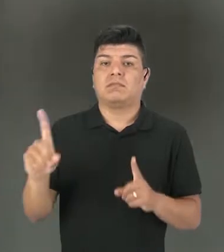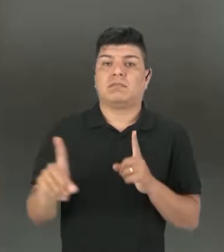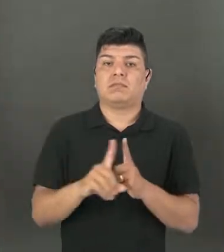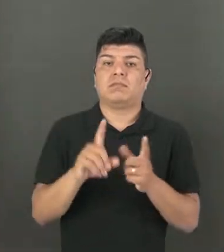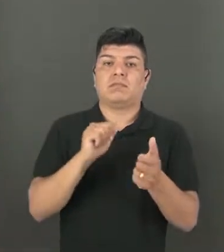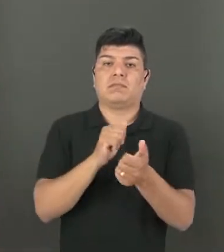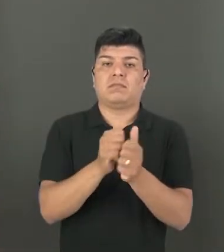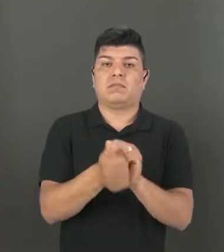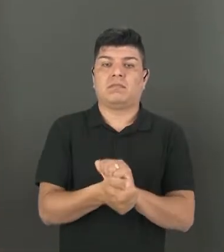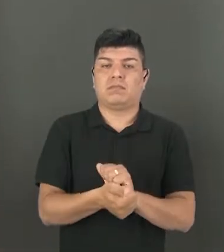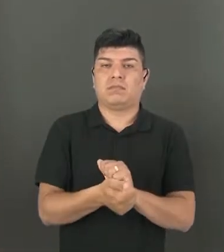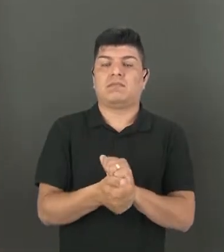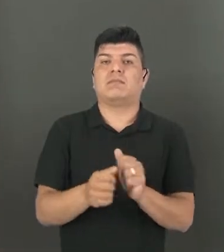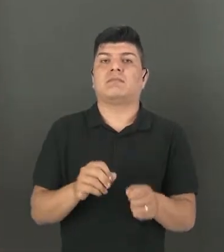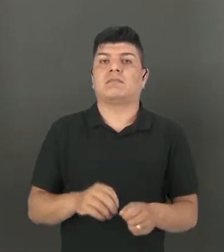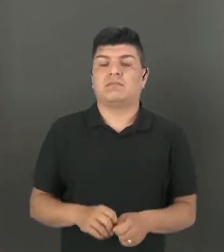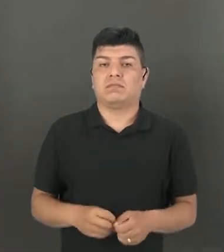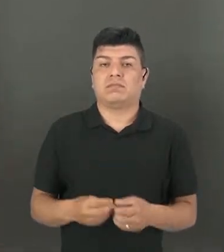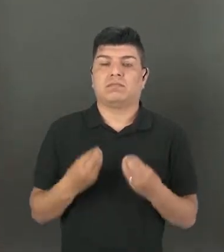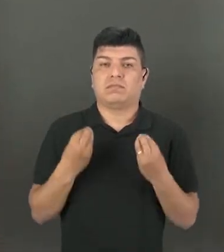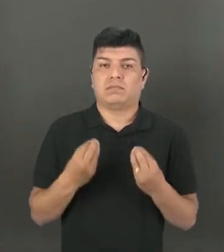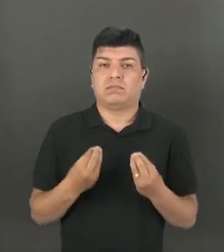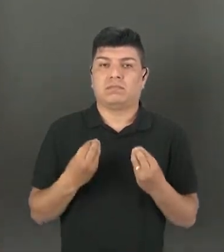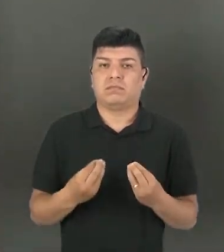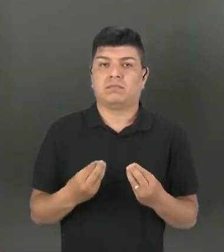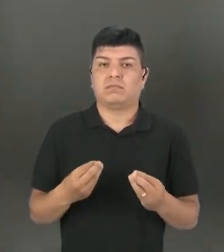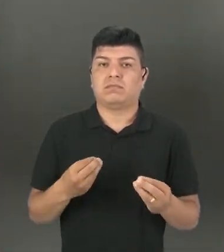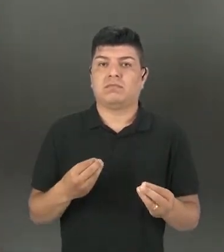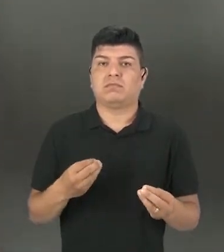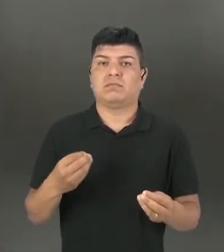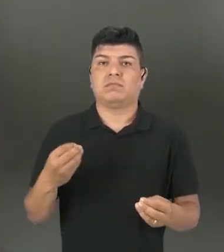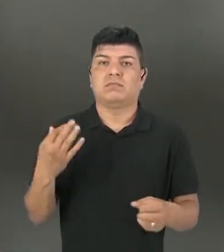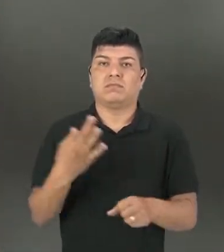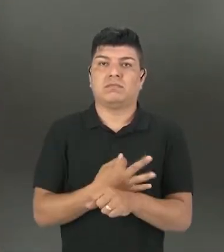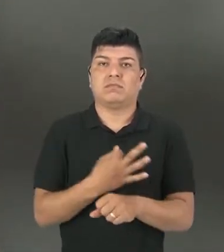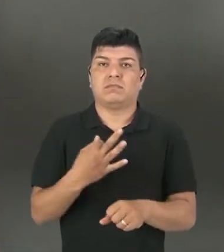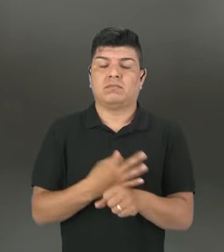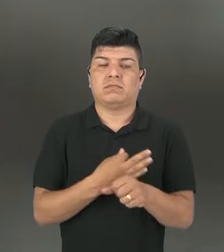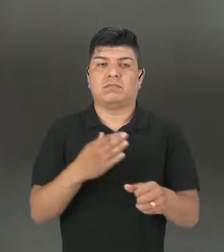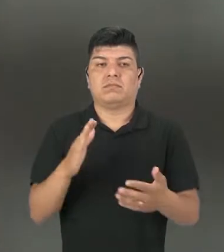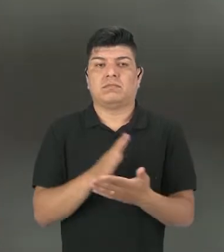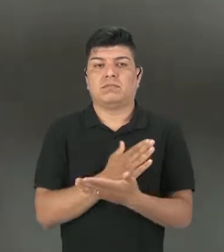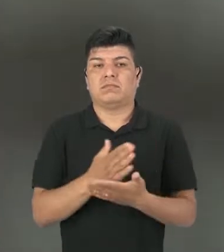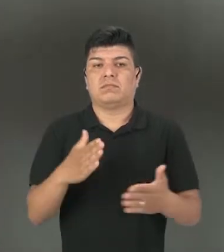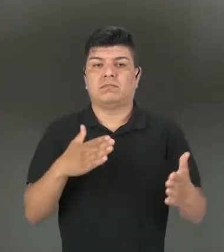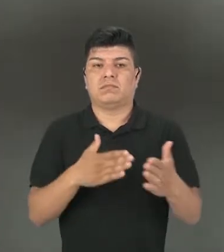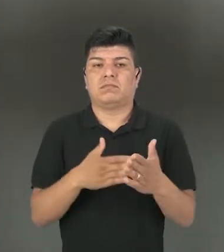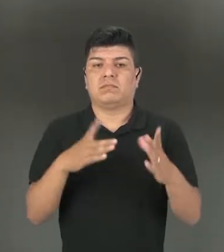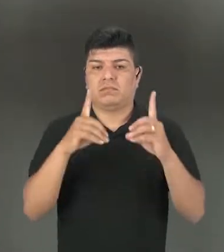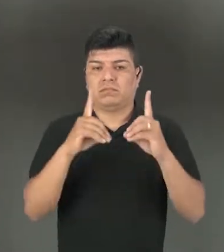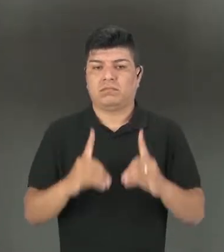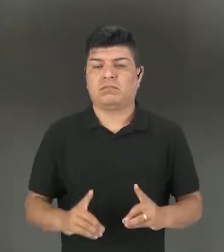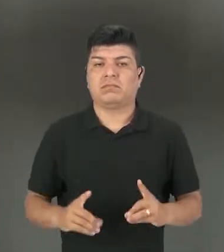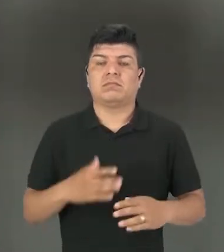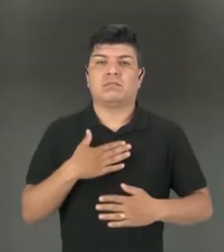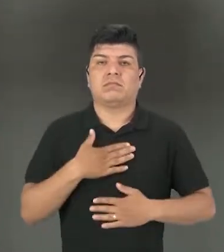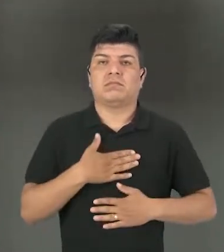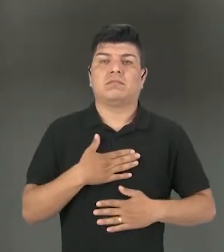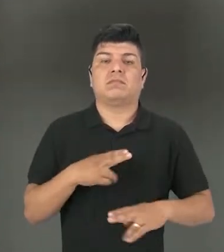no esporte uma maneira de superar algumas limitações da deficiência